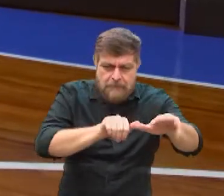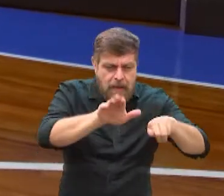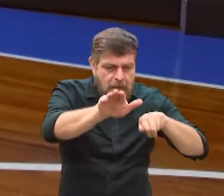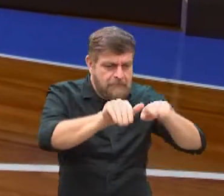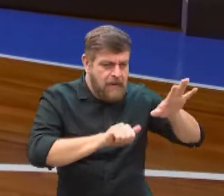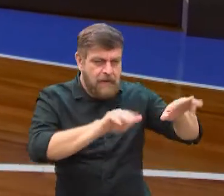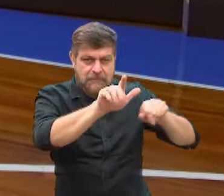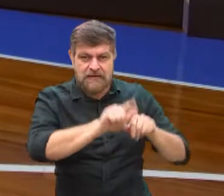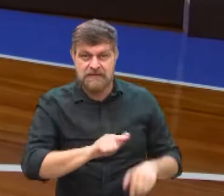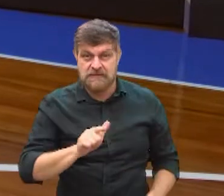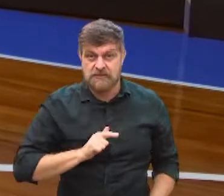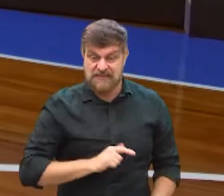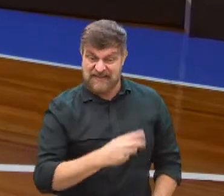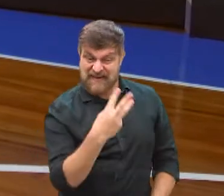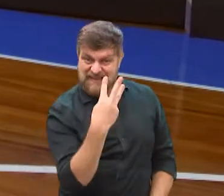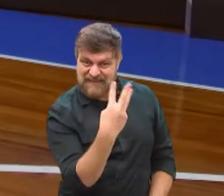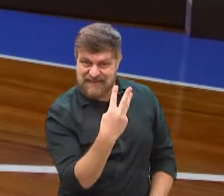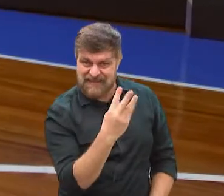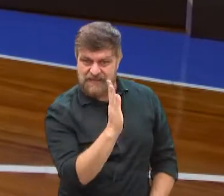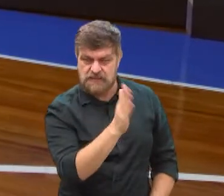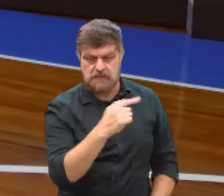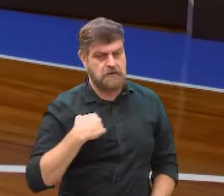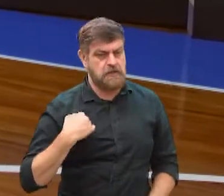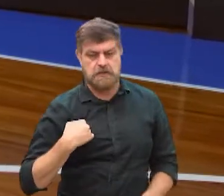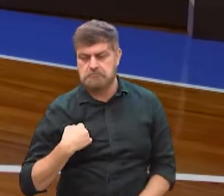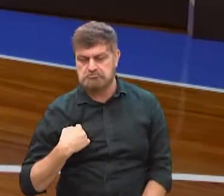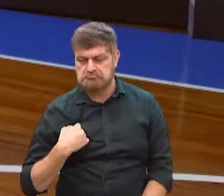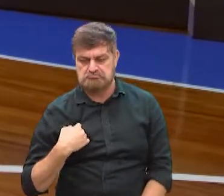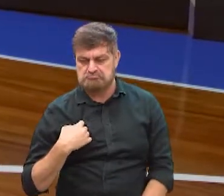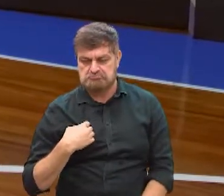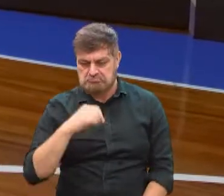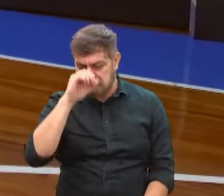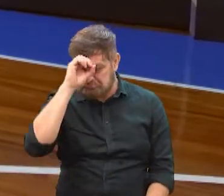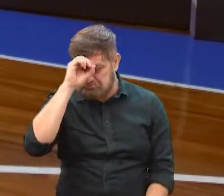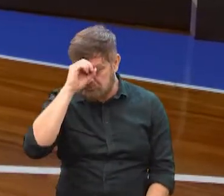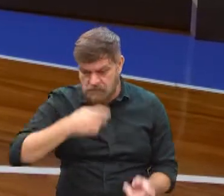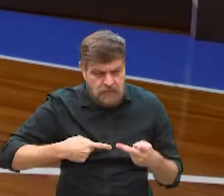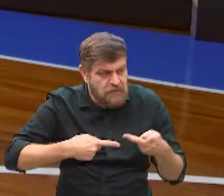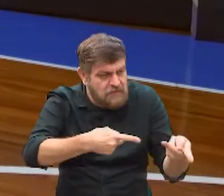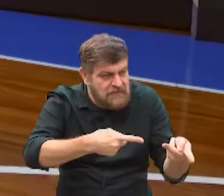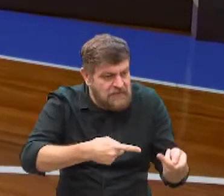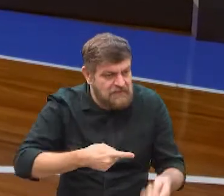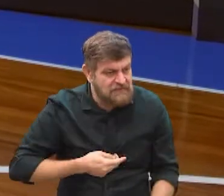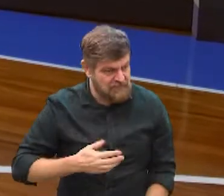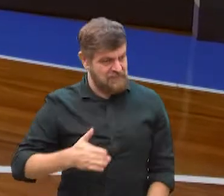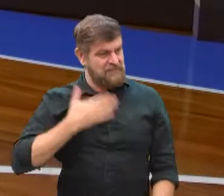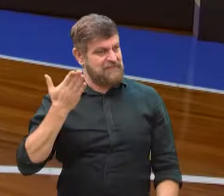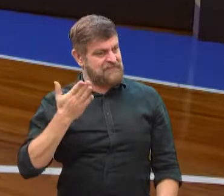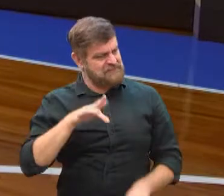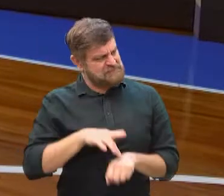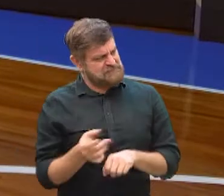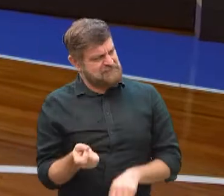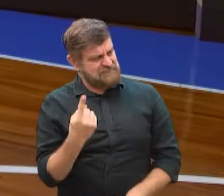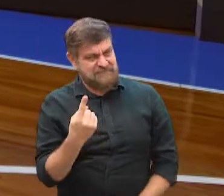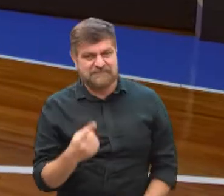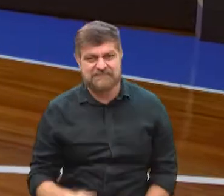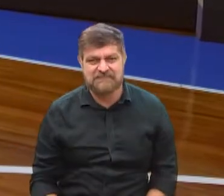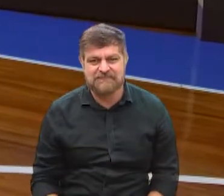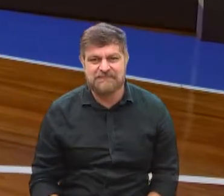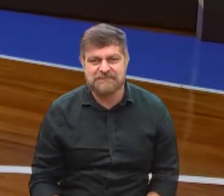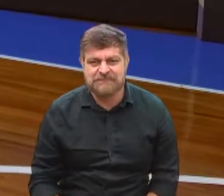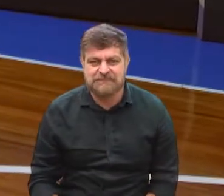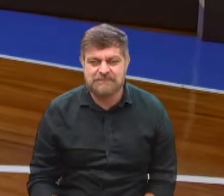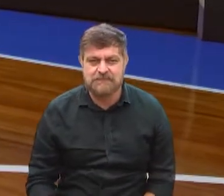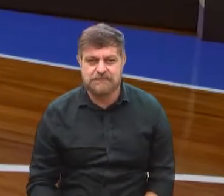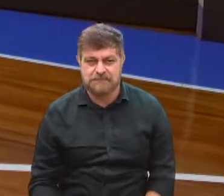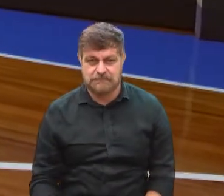convocada, já tinha tido 3 seleções, né? Então não esperava que eu ia ser convocada para a seleção, essa última que teve para o